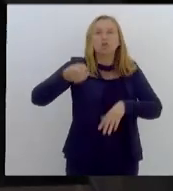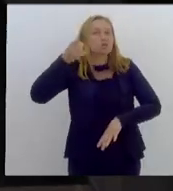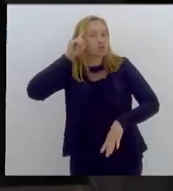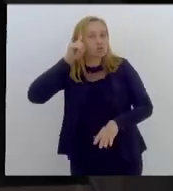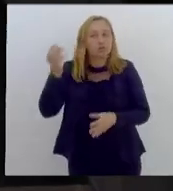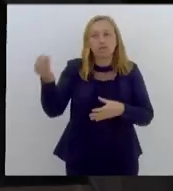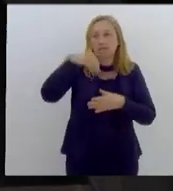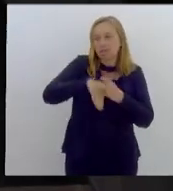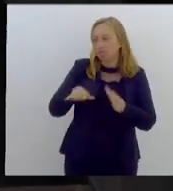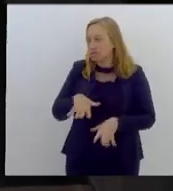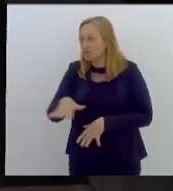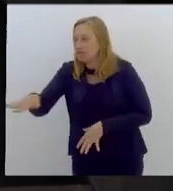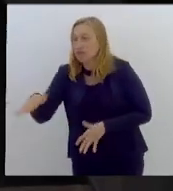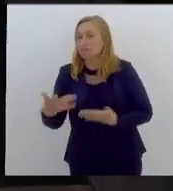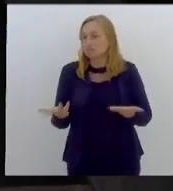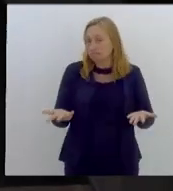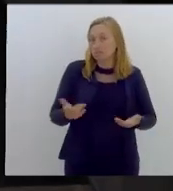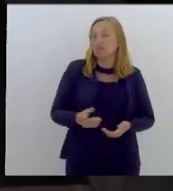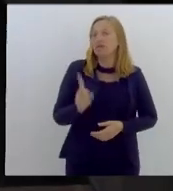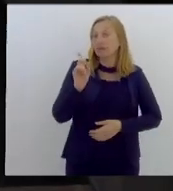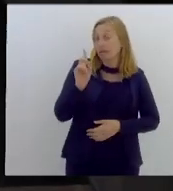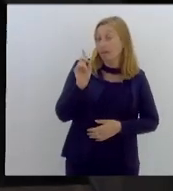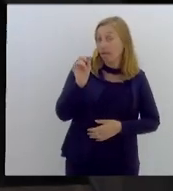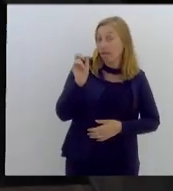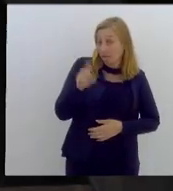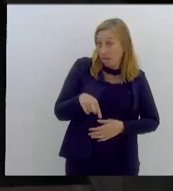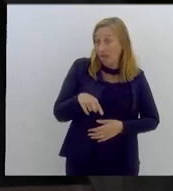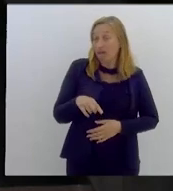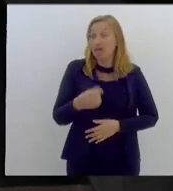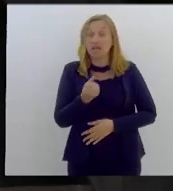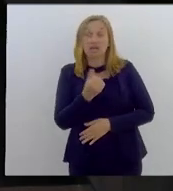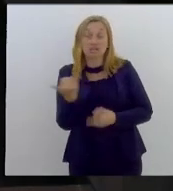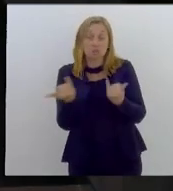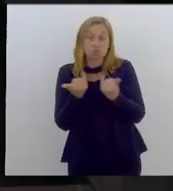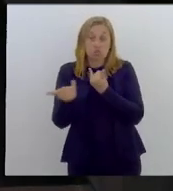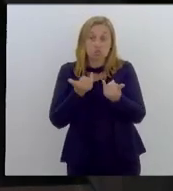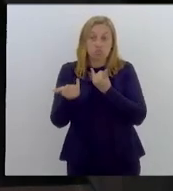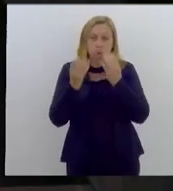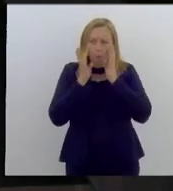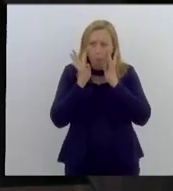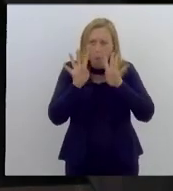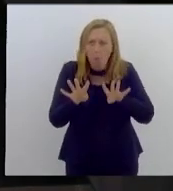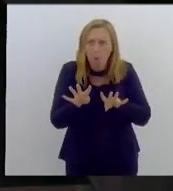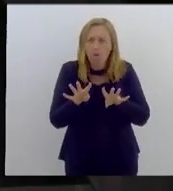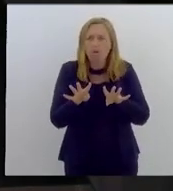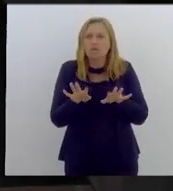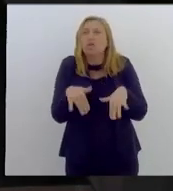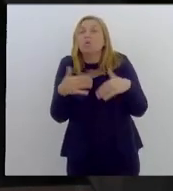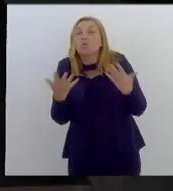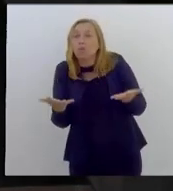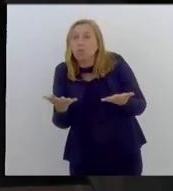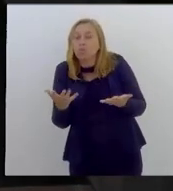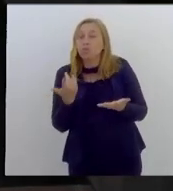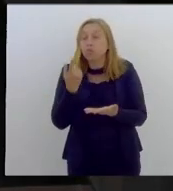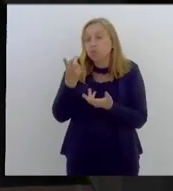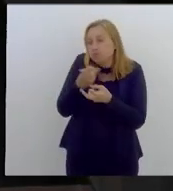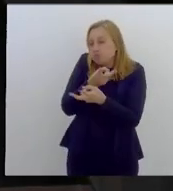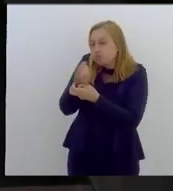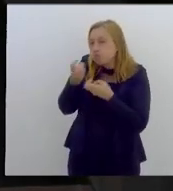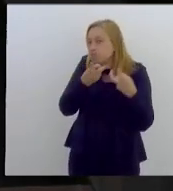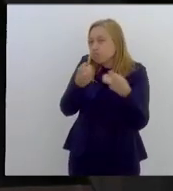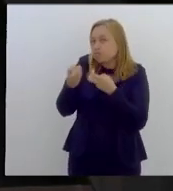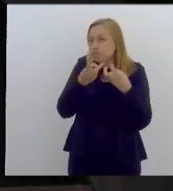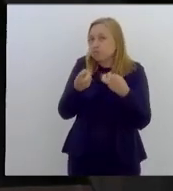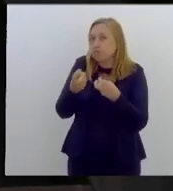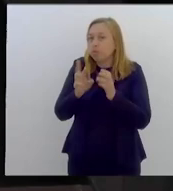da favela e da periferia. Tanto é que esses dados me chamaram muito a atenção quando a gente vai observar o